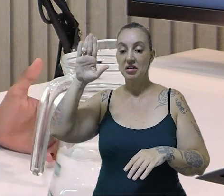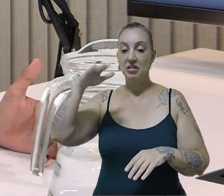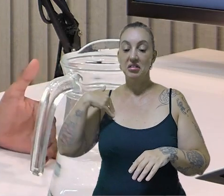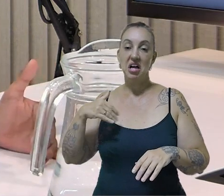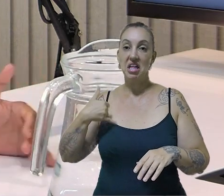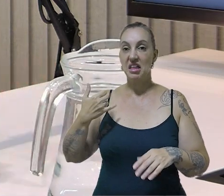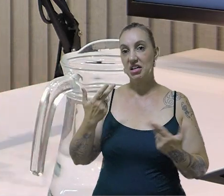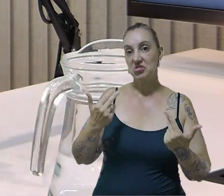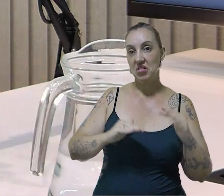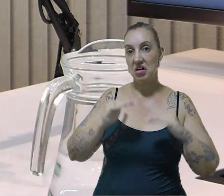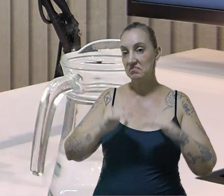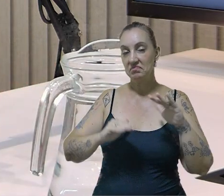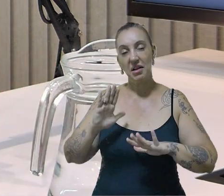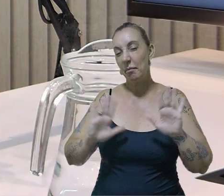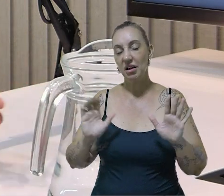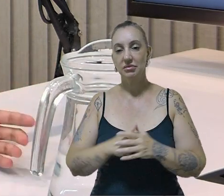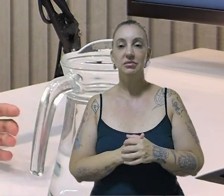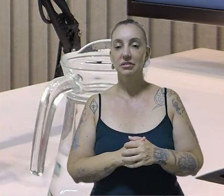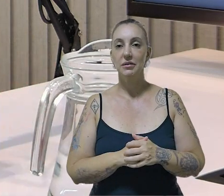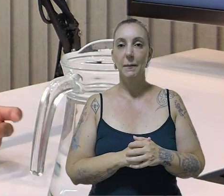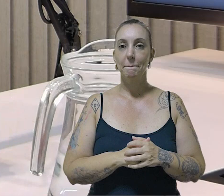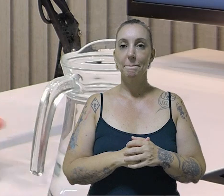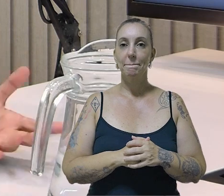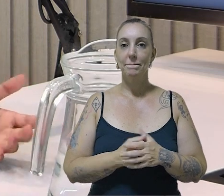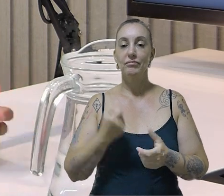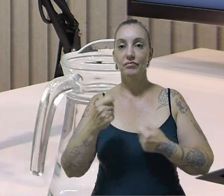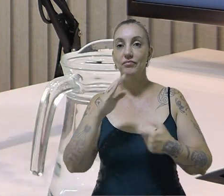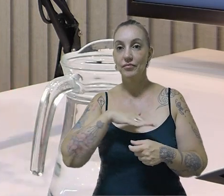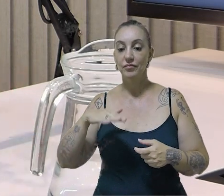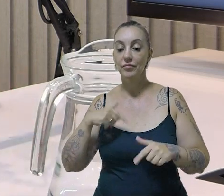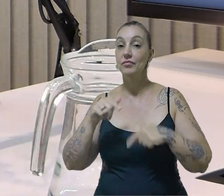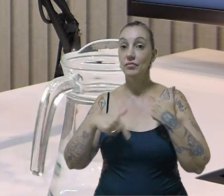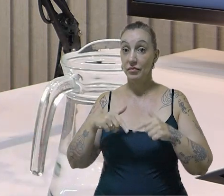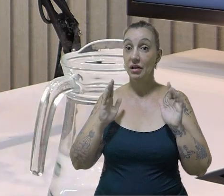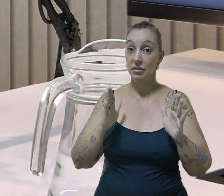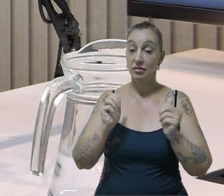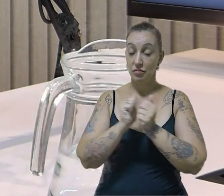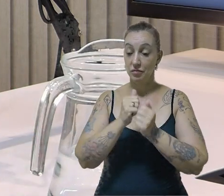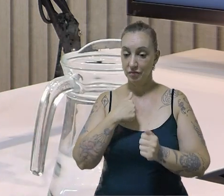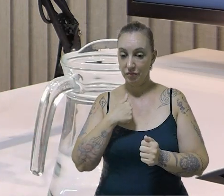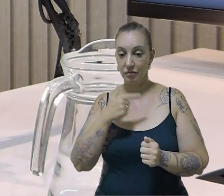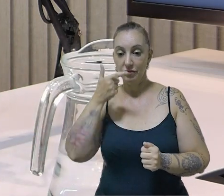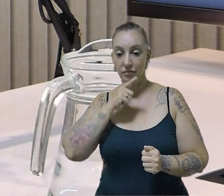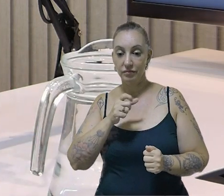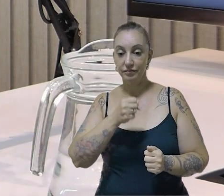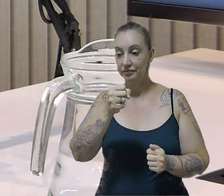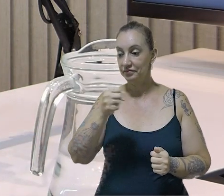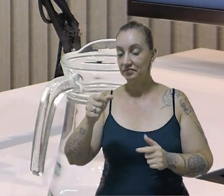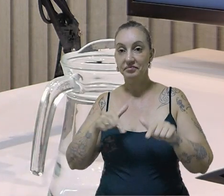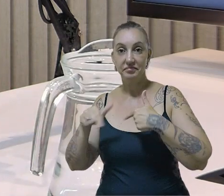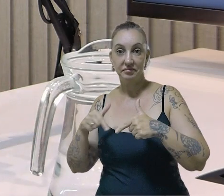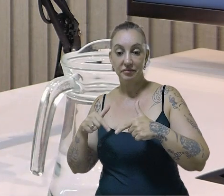galera na minha faixa etária eh tenho alguns alunos que estão trabalhando comigo né que eu consegui colocar para